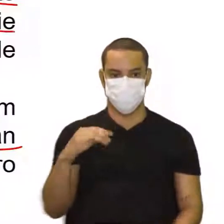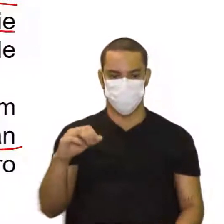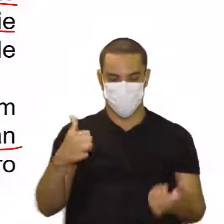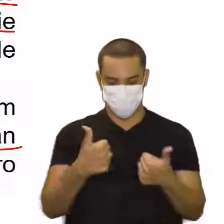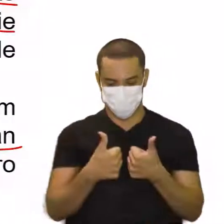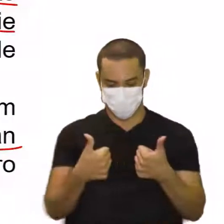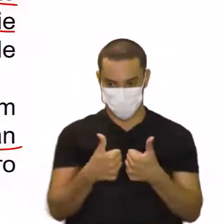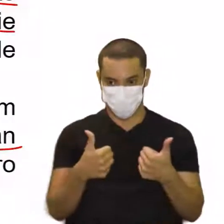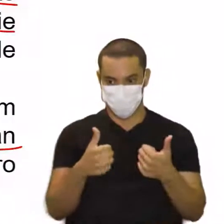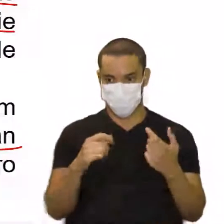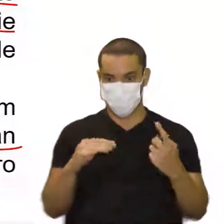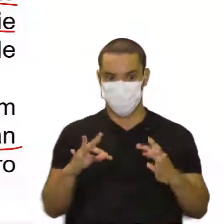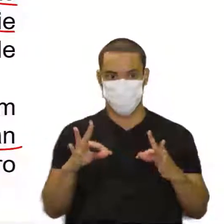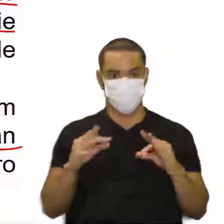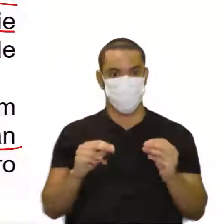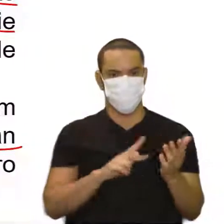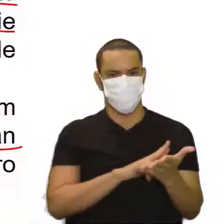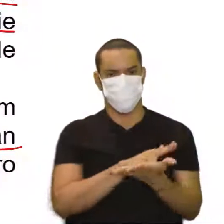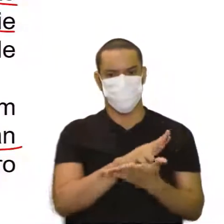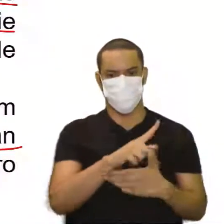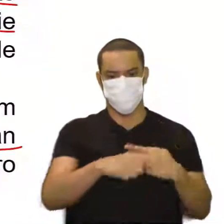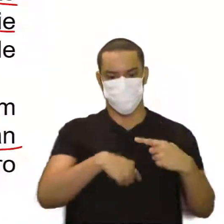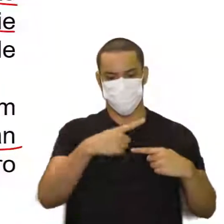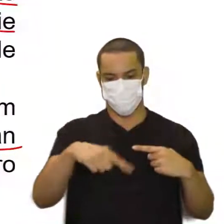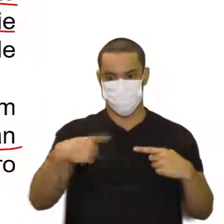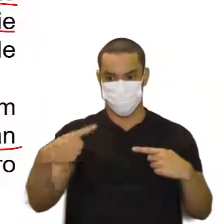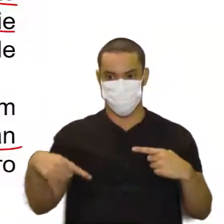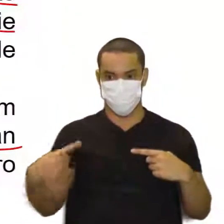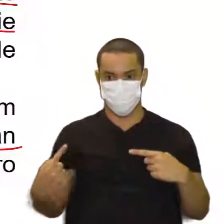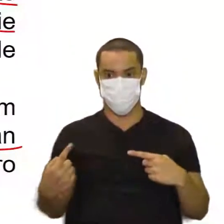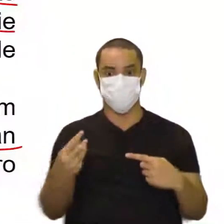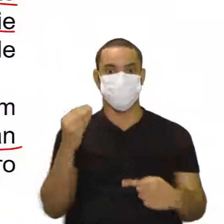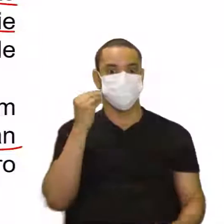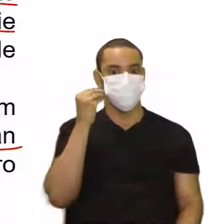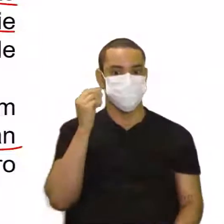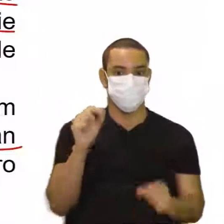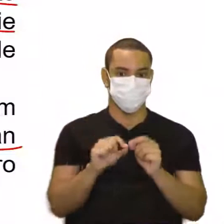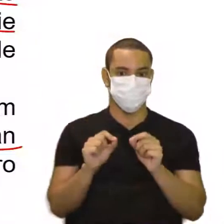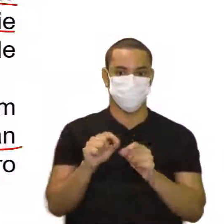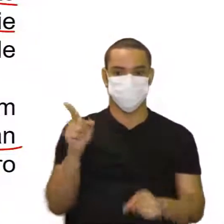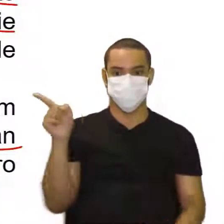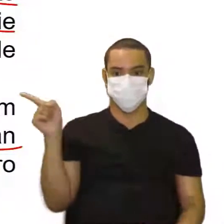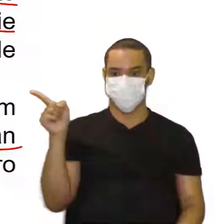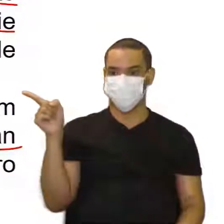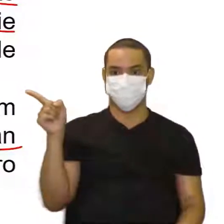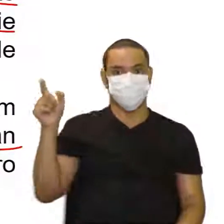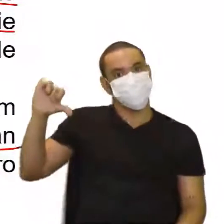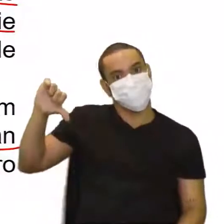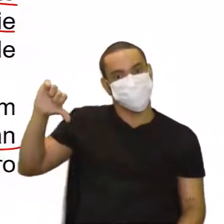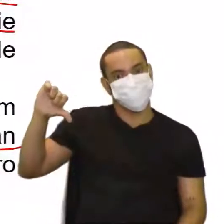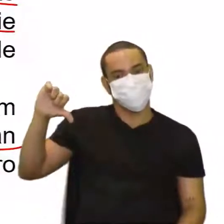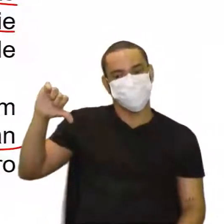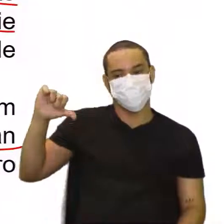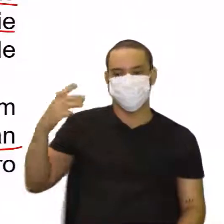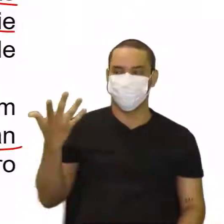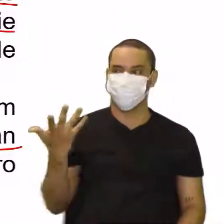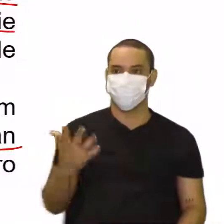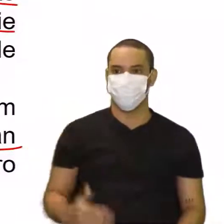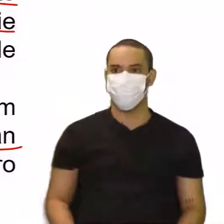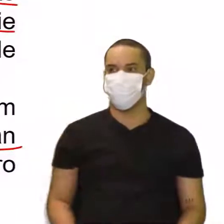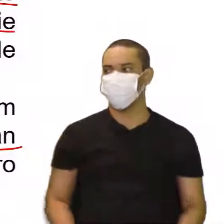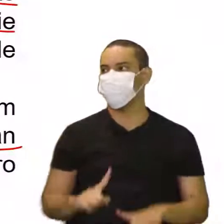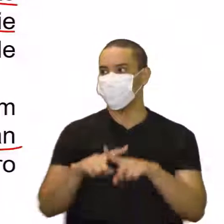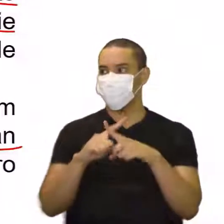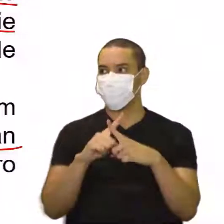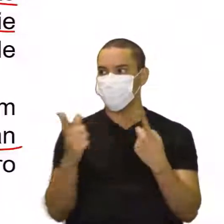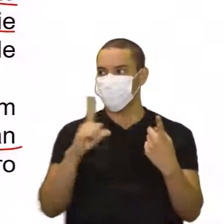superfície, como se fossem várias espiras justapostas, né? Como eu tentei desenhar aqui, sem muito sucesso, né? Mas eu tentei. Então, pessoal,